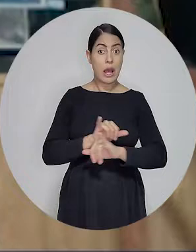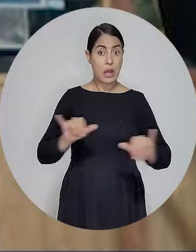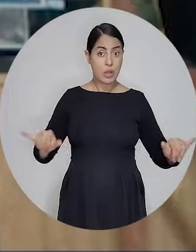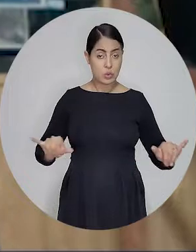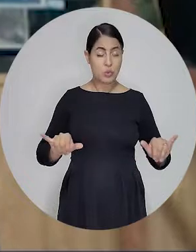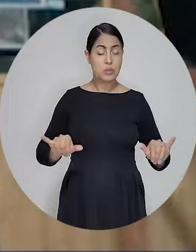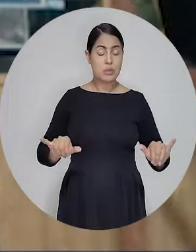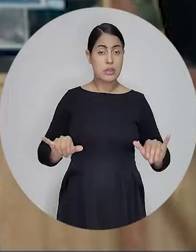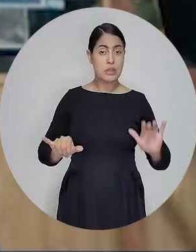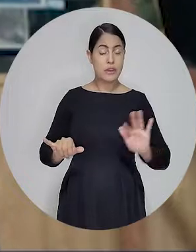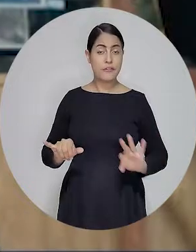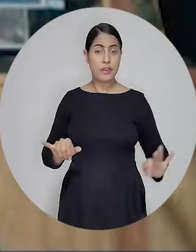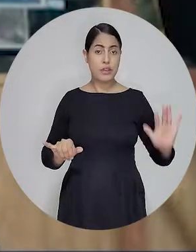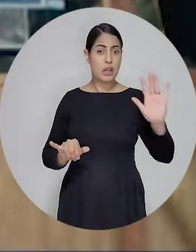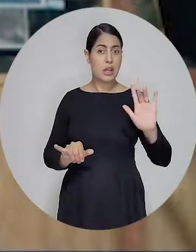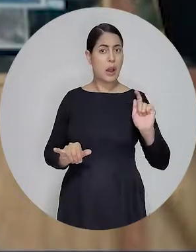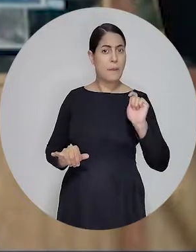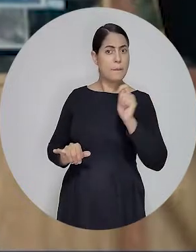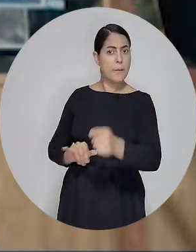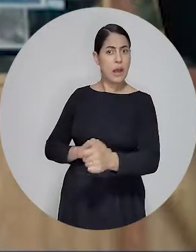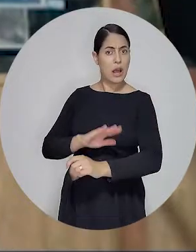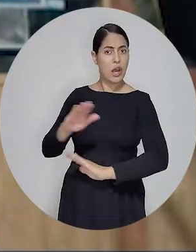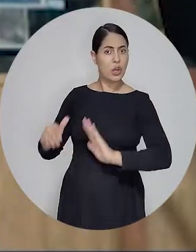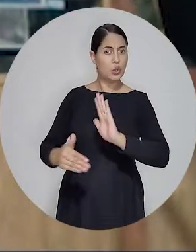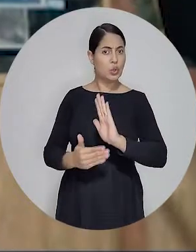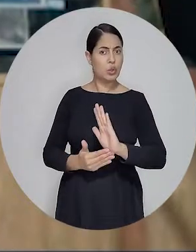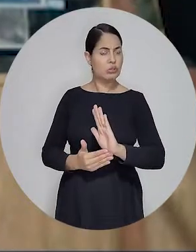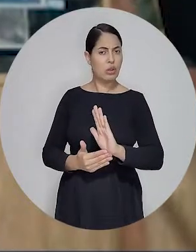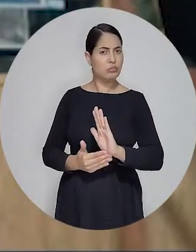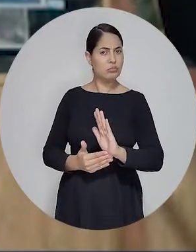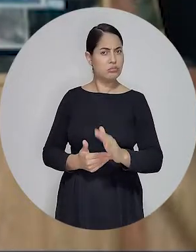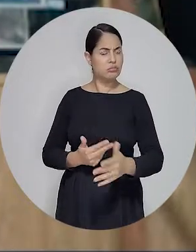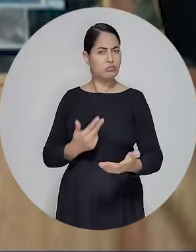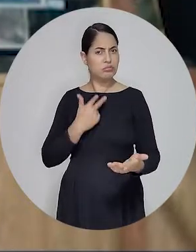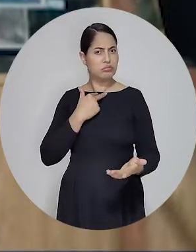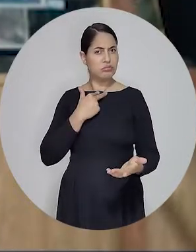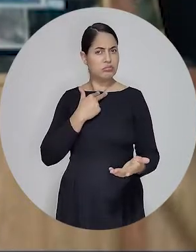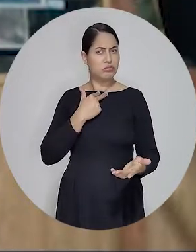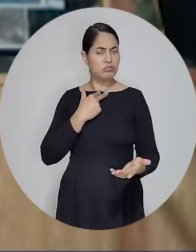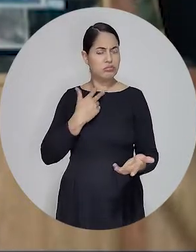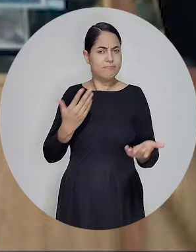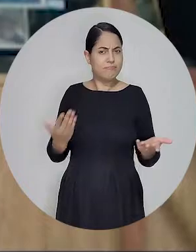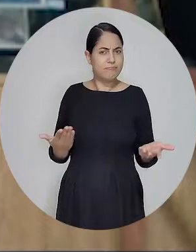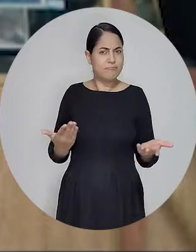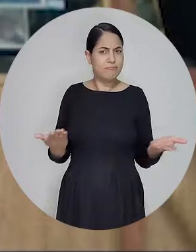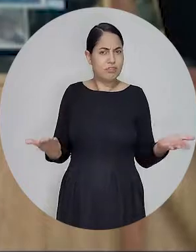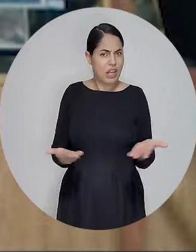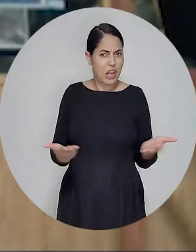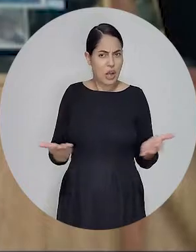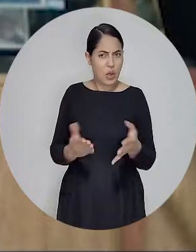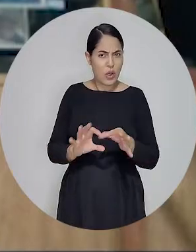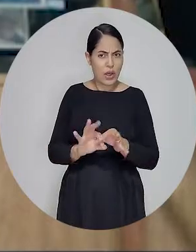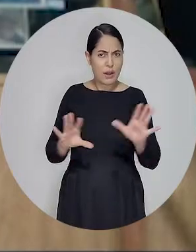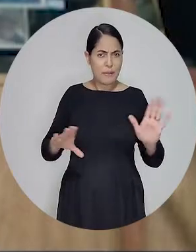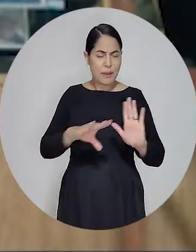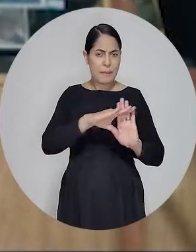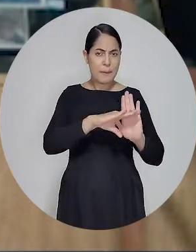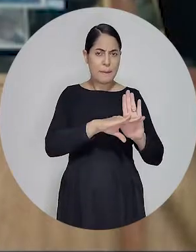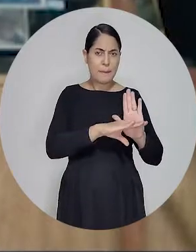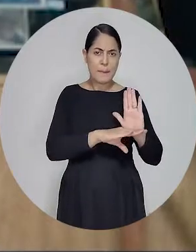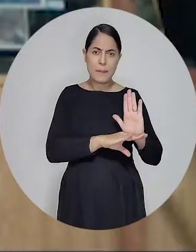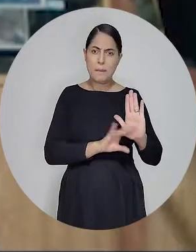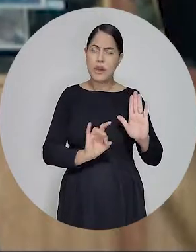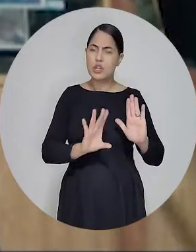114, ela permite à União Federal não pagar mais a integralidade dos valores que são devidos no mesmo exercício.